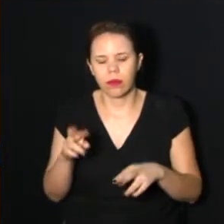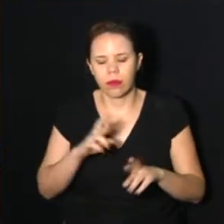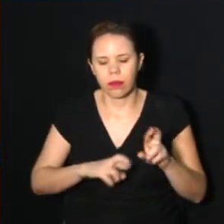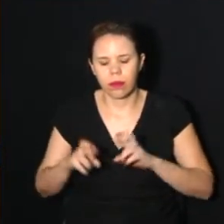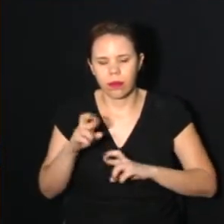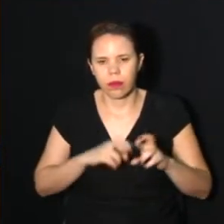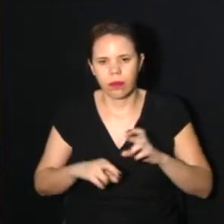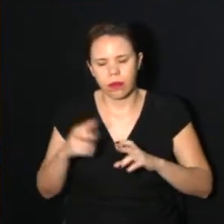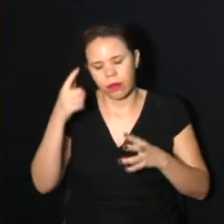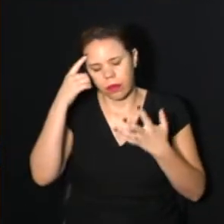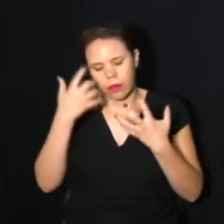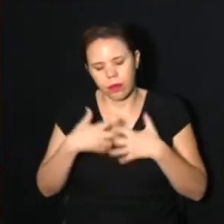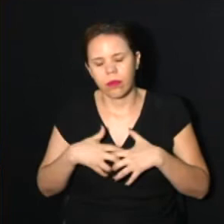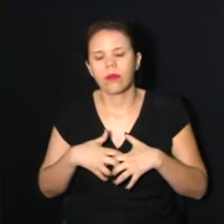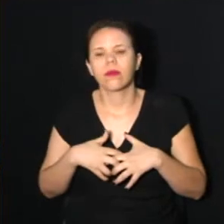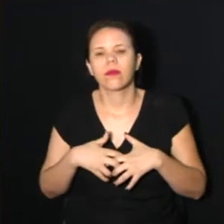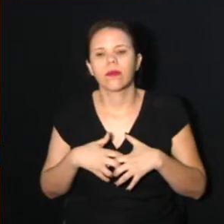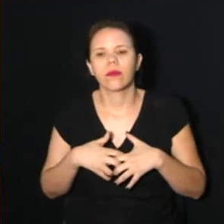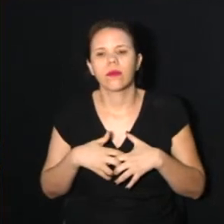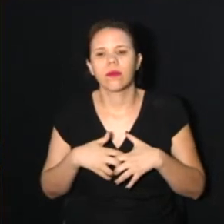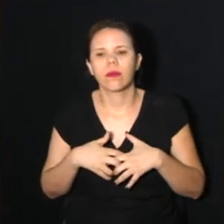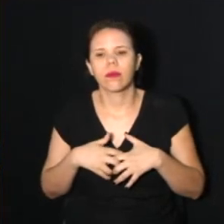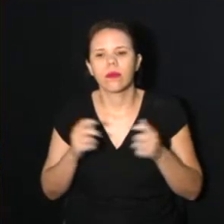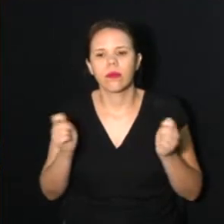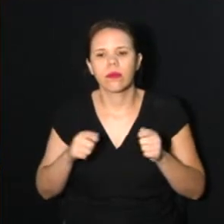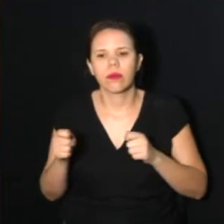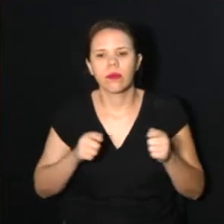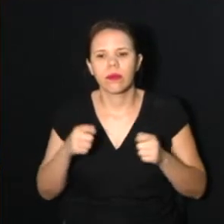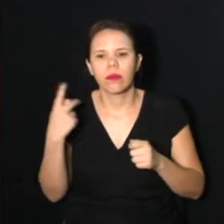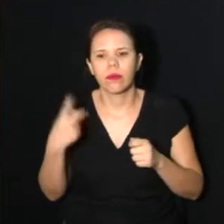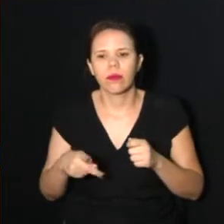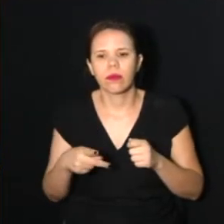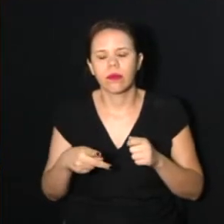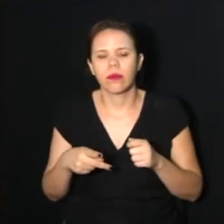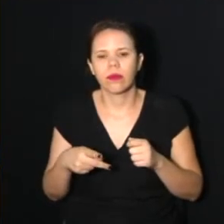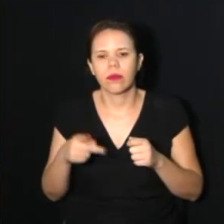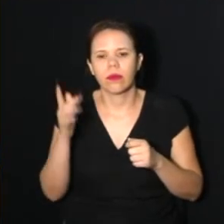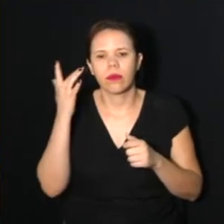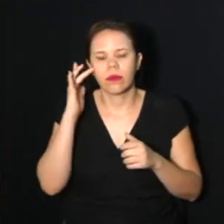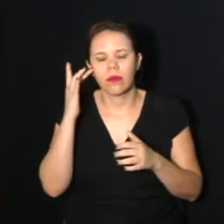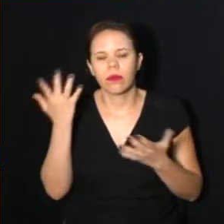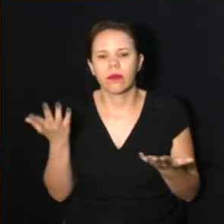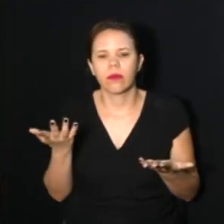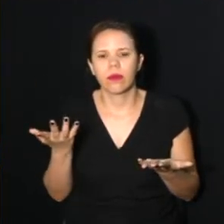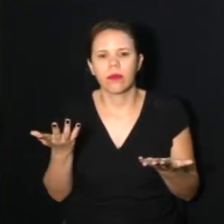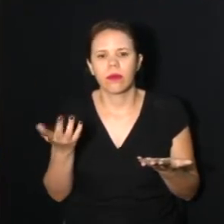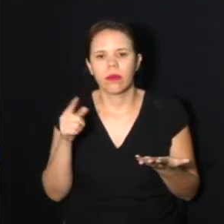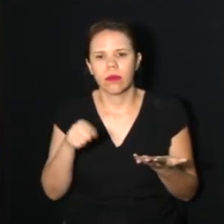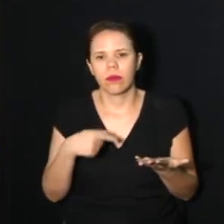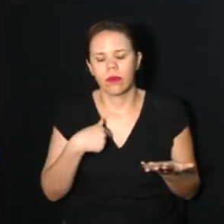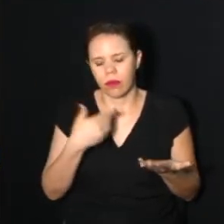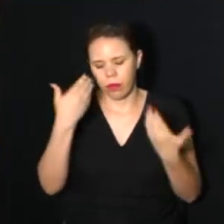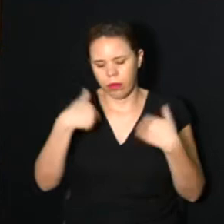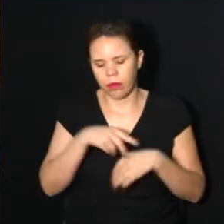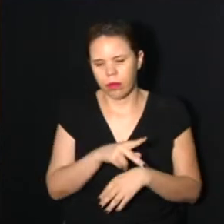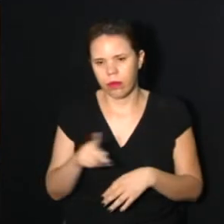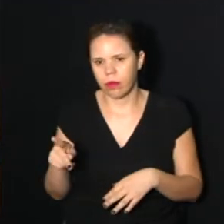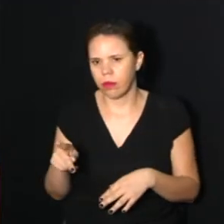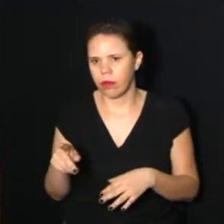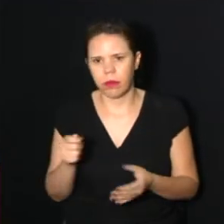analisar e refletir e ponderar de acordo com as suas convicções. Até porque esse presidente não